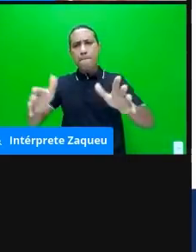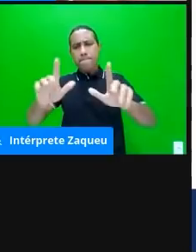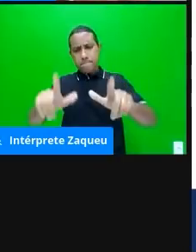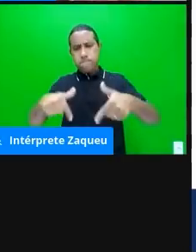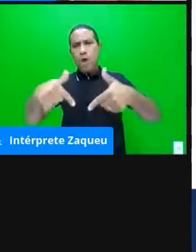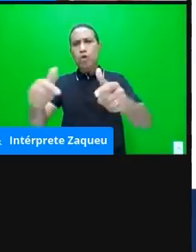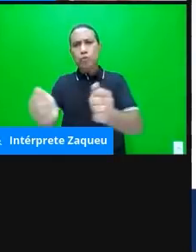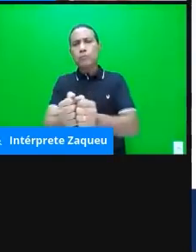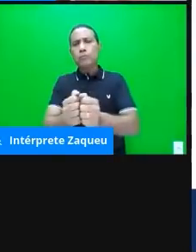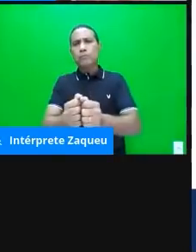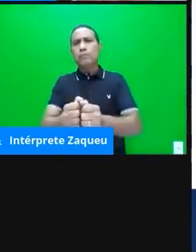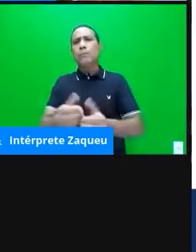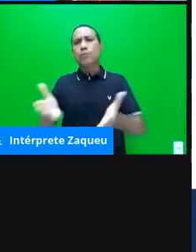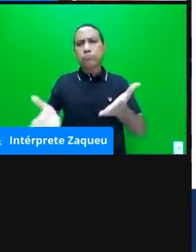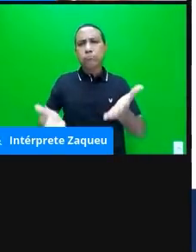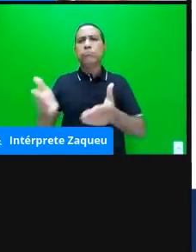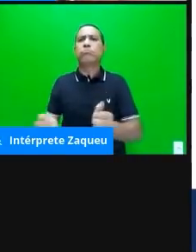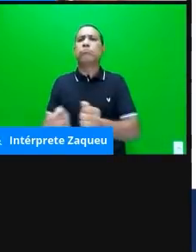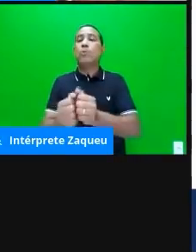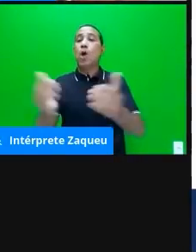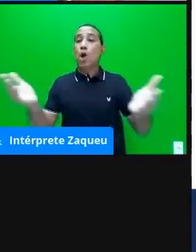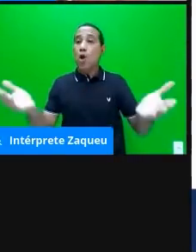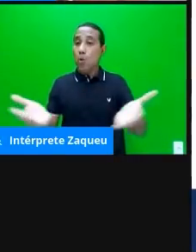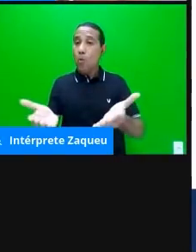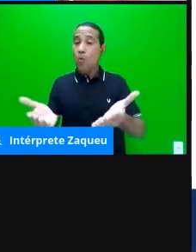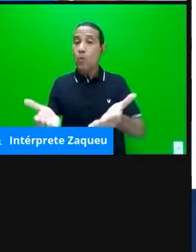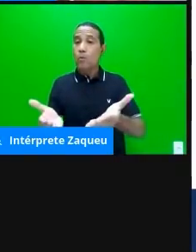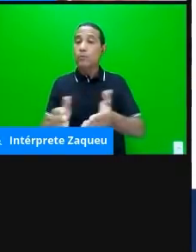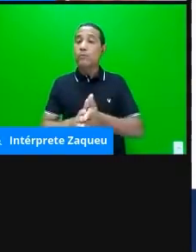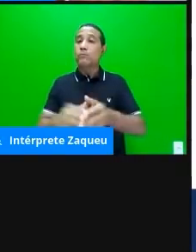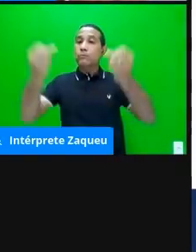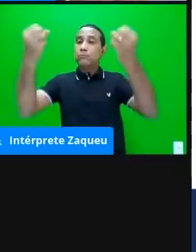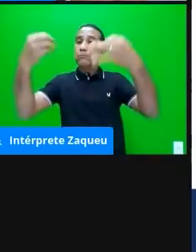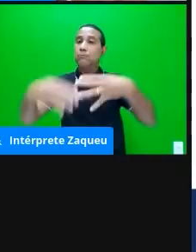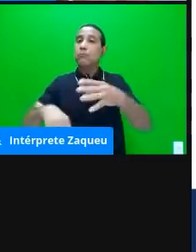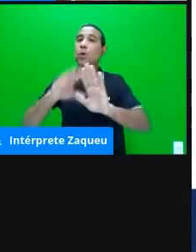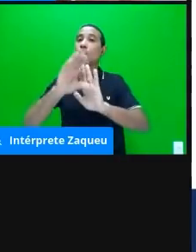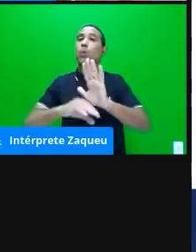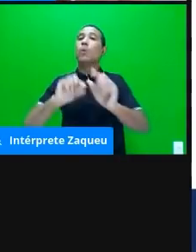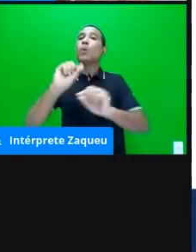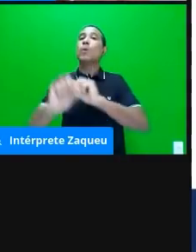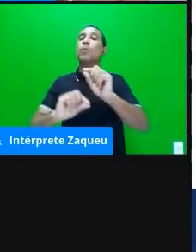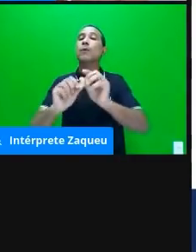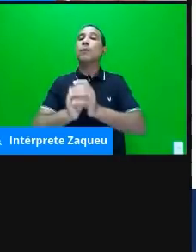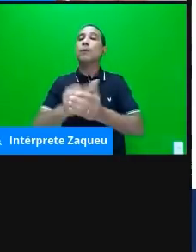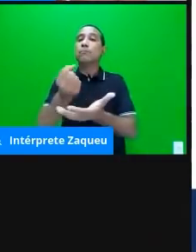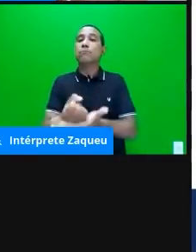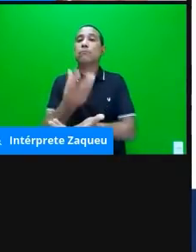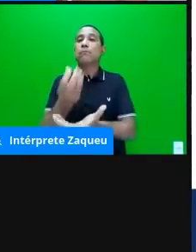pouquinho desse conceito de alfabetização e o conceito de ler e escrever.